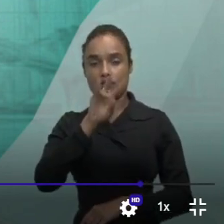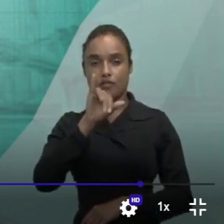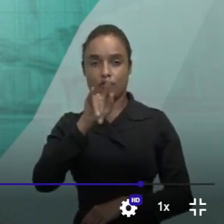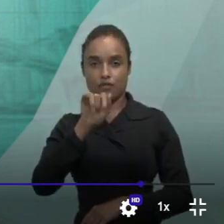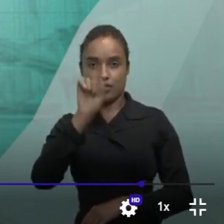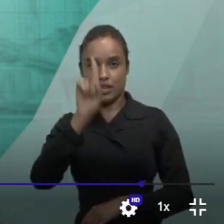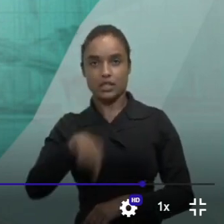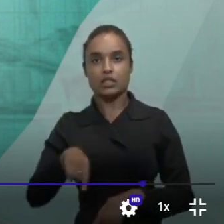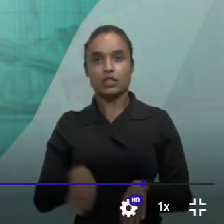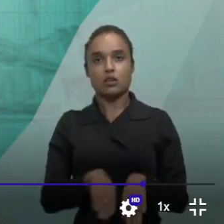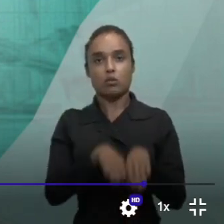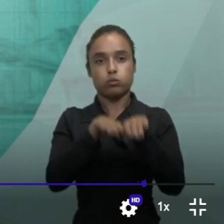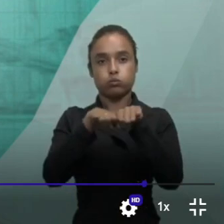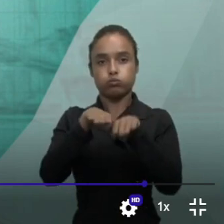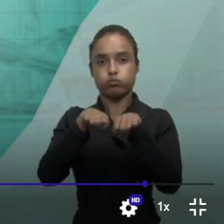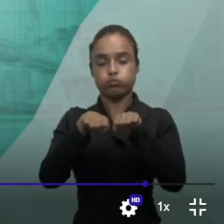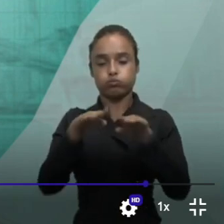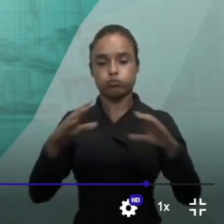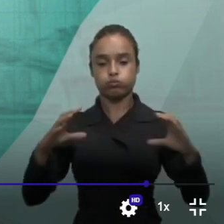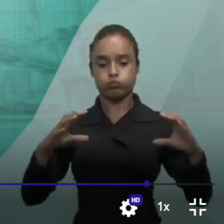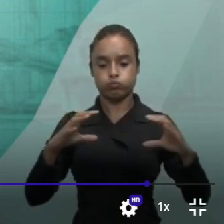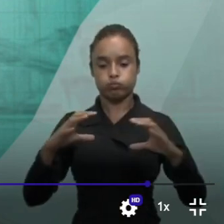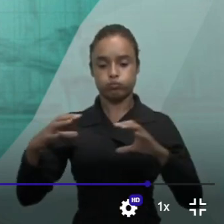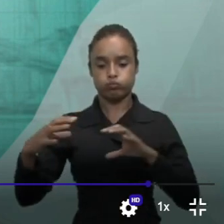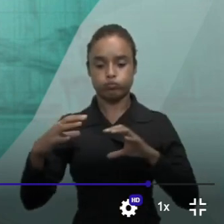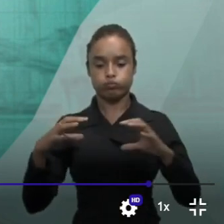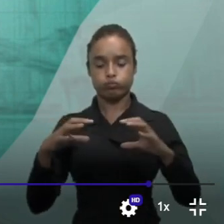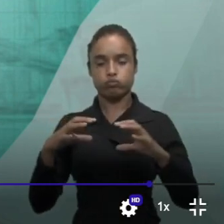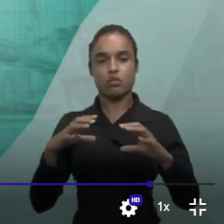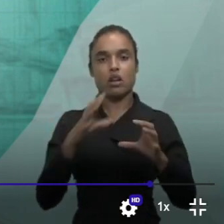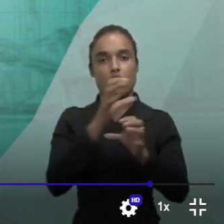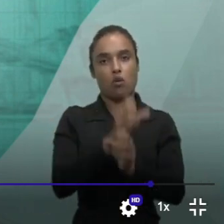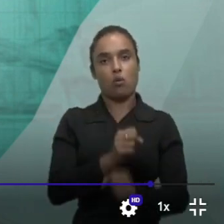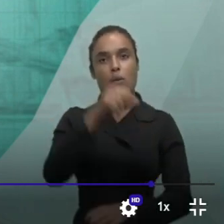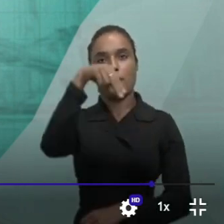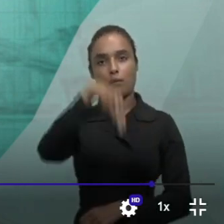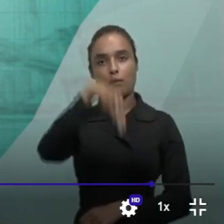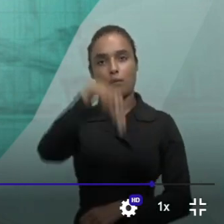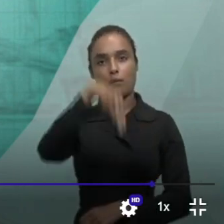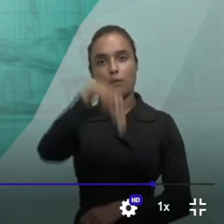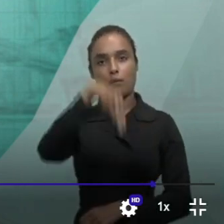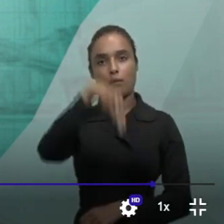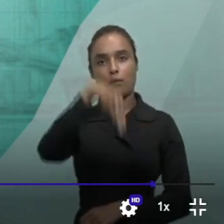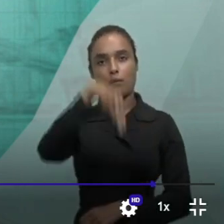de equilíbrio das forças normais, onde a somatória de N deve ser igual a zero.